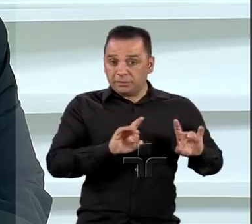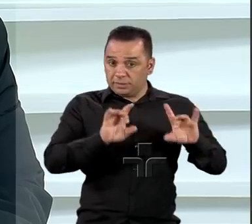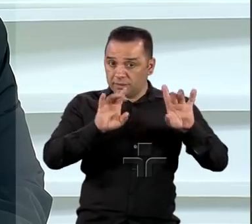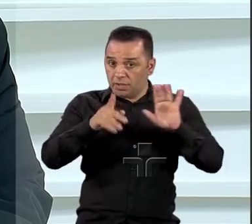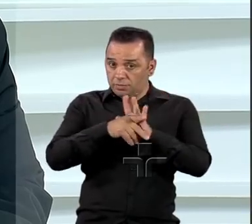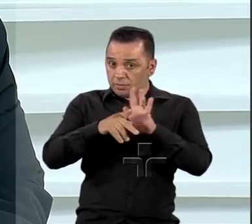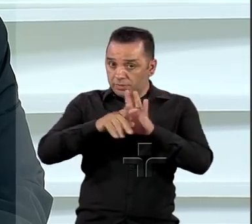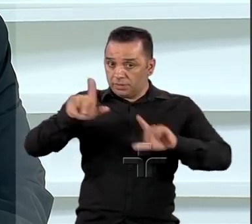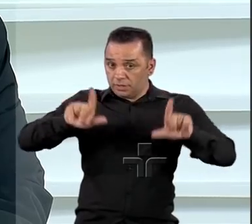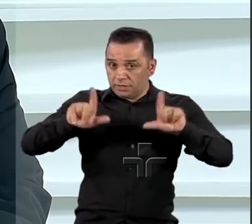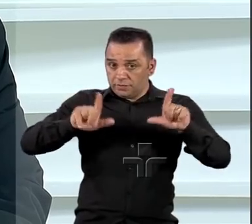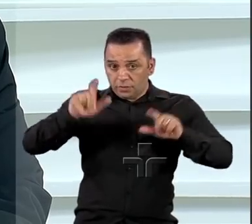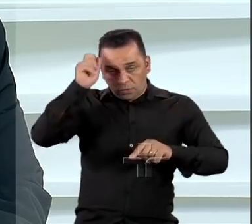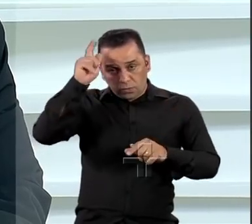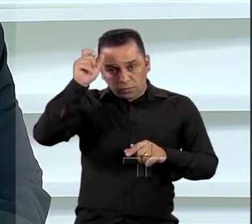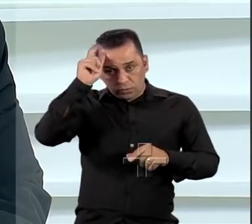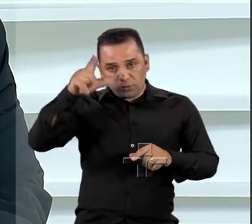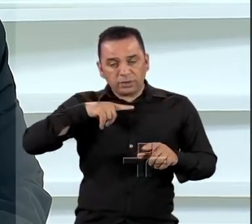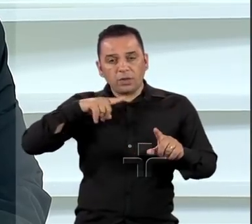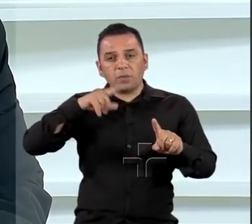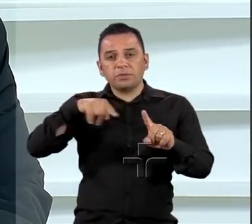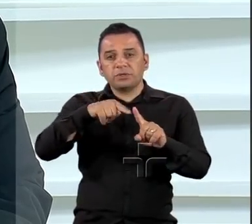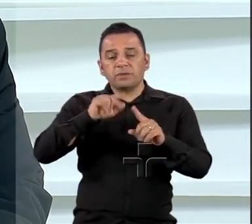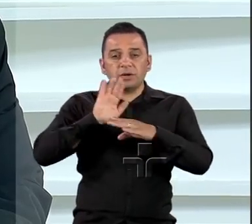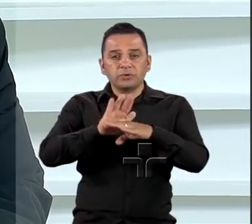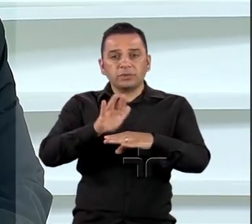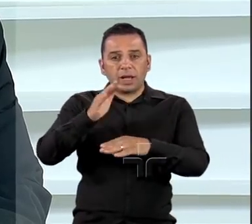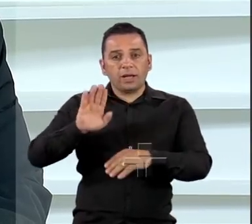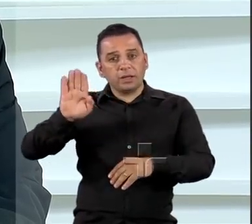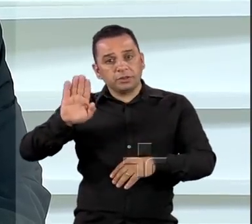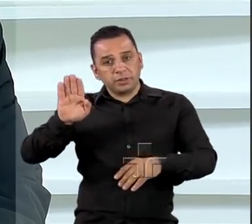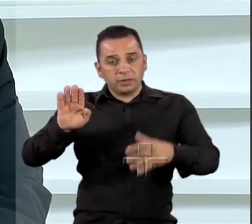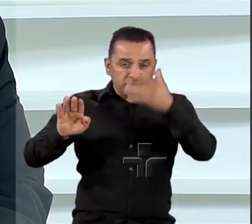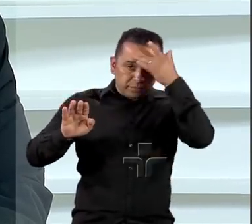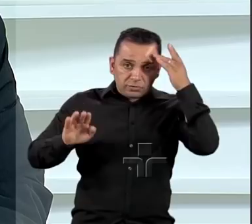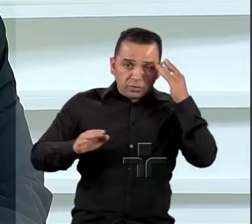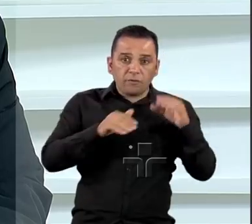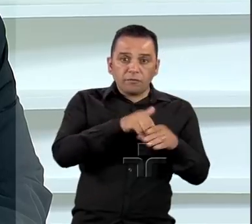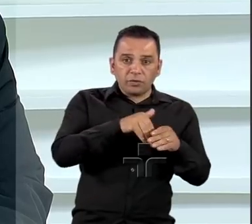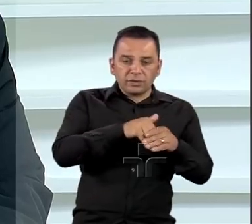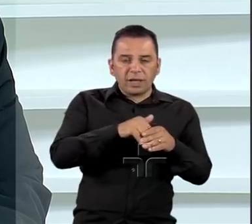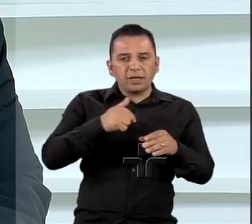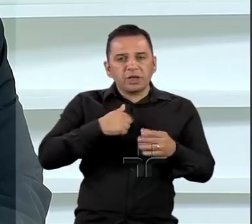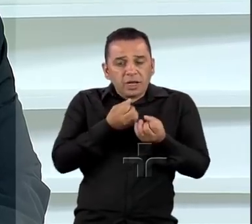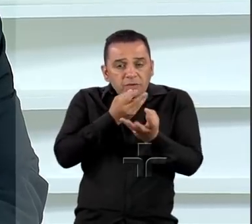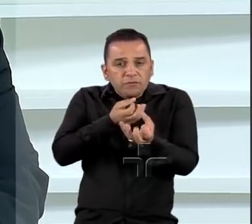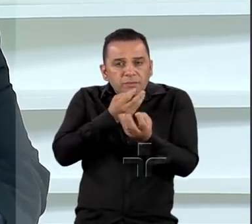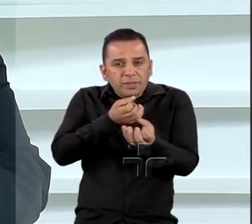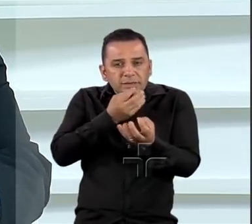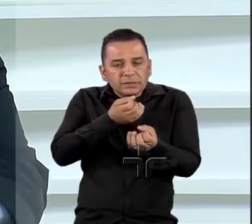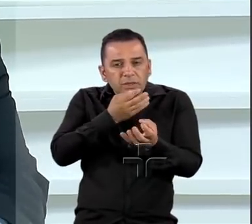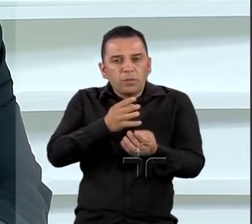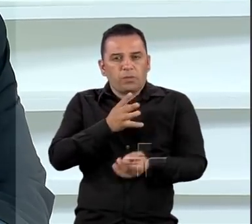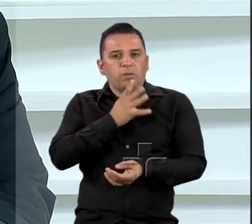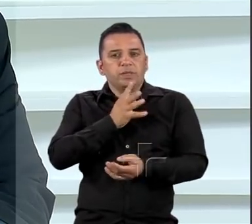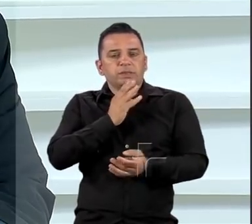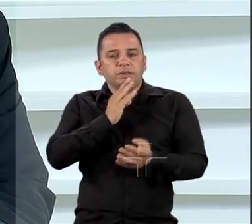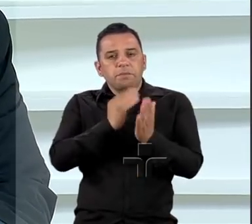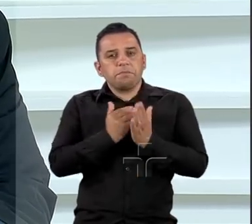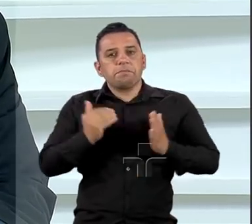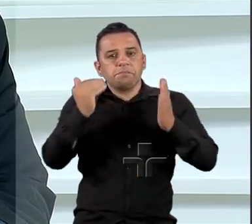até as eleições, com o objetivo de ajudar candidatos e eleitores a aumentar suas informações sobre as questões que